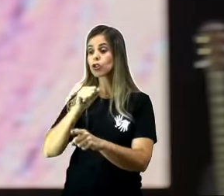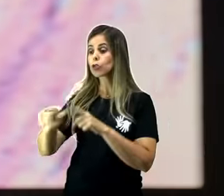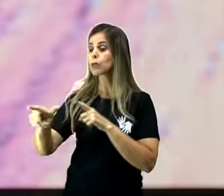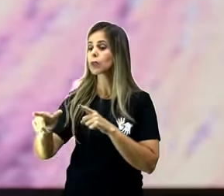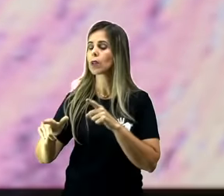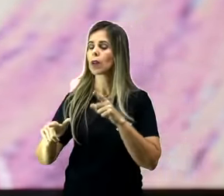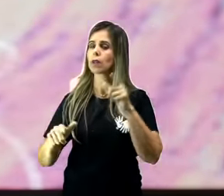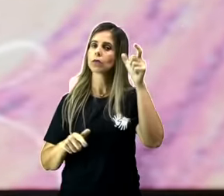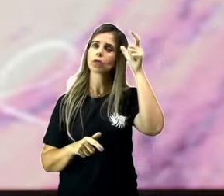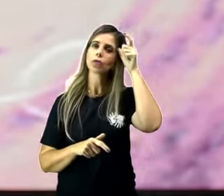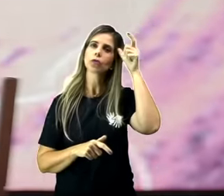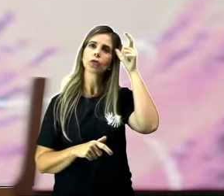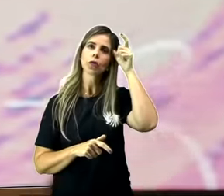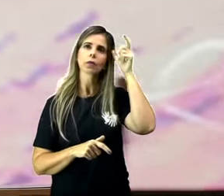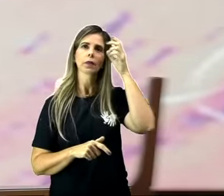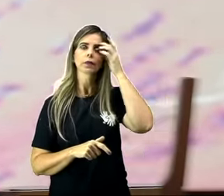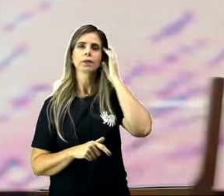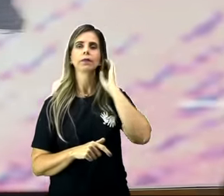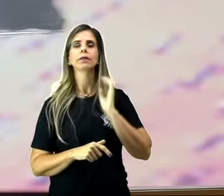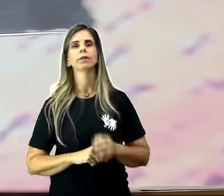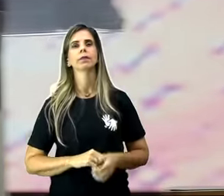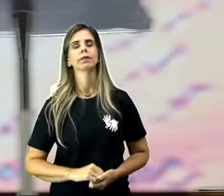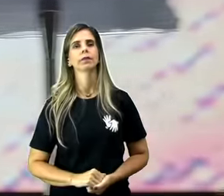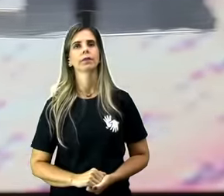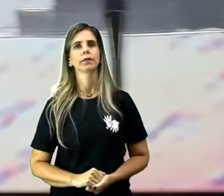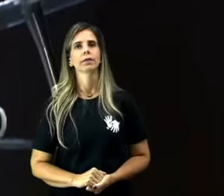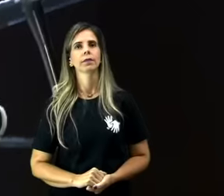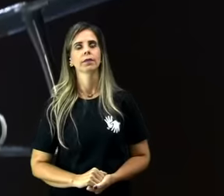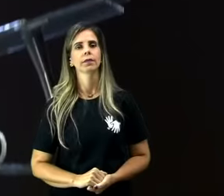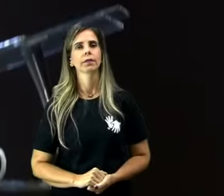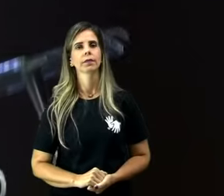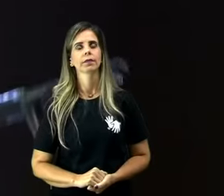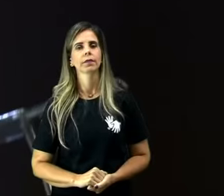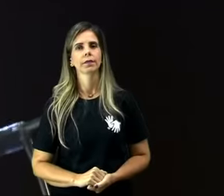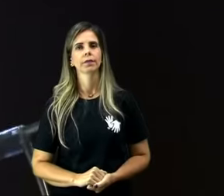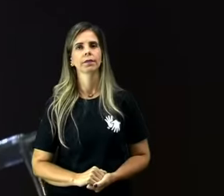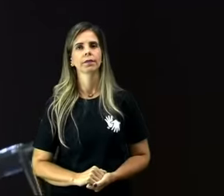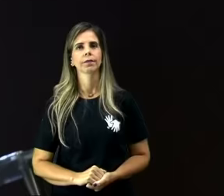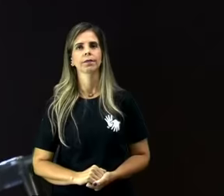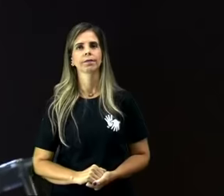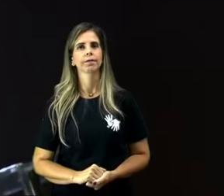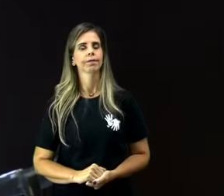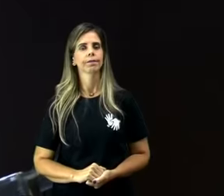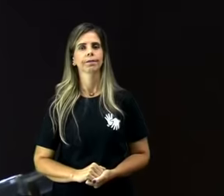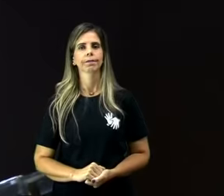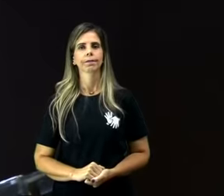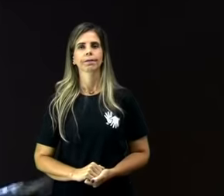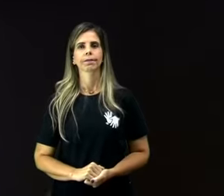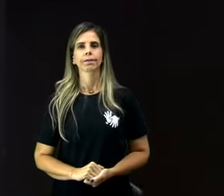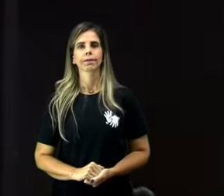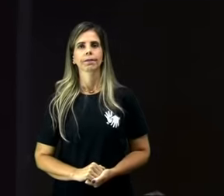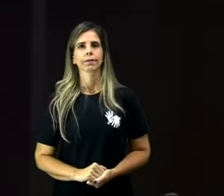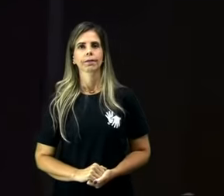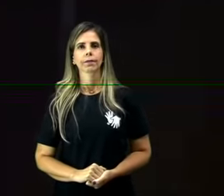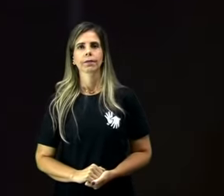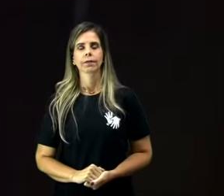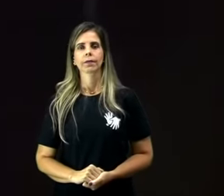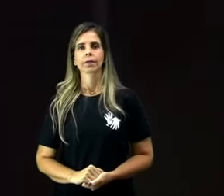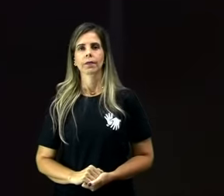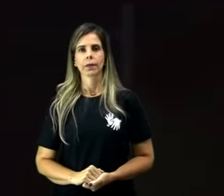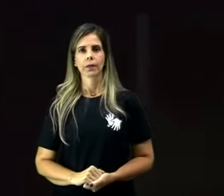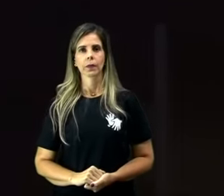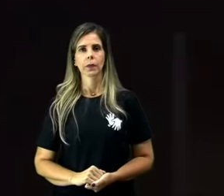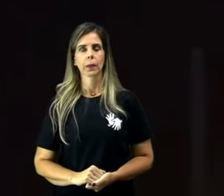quem? Está repreendendo quem? Isso pode acontecer? Ele mesmo disse que não pode. Reino dividido não